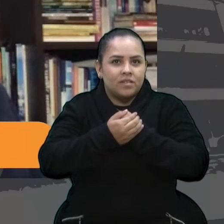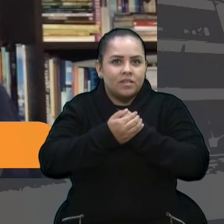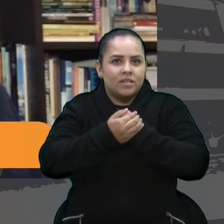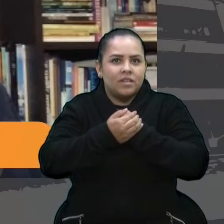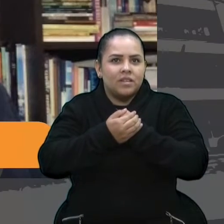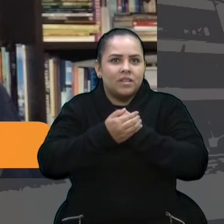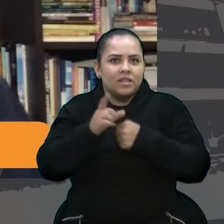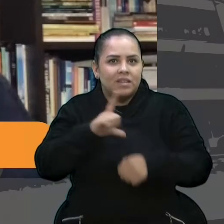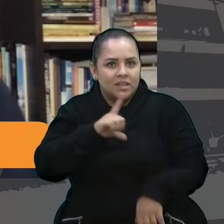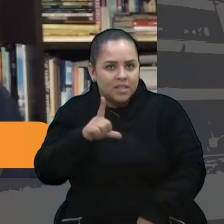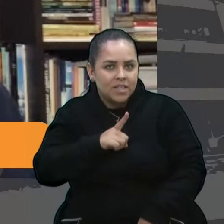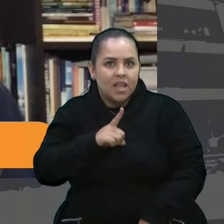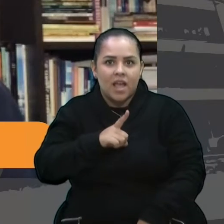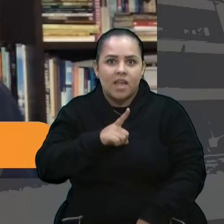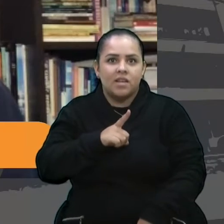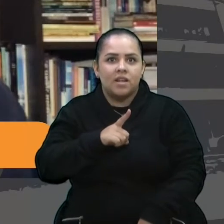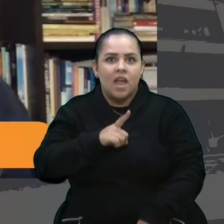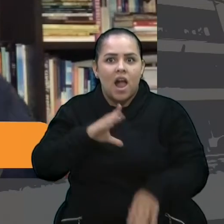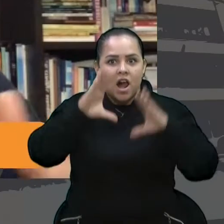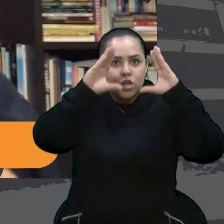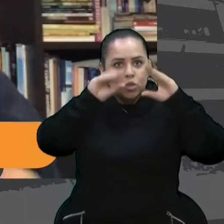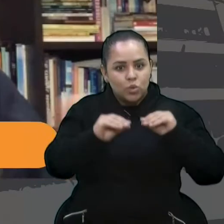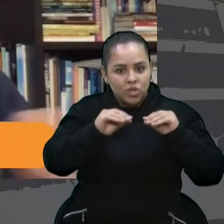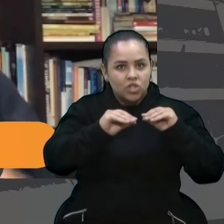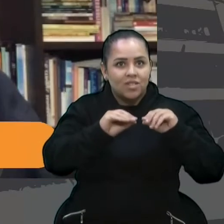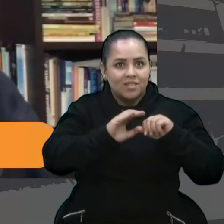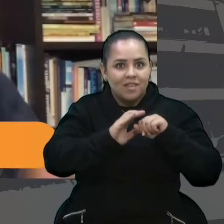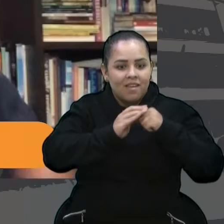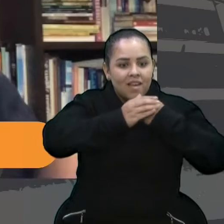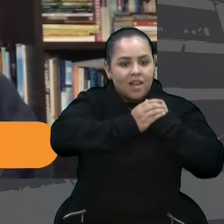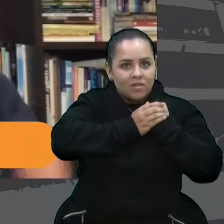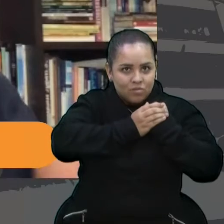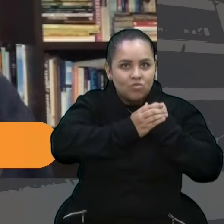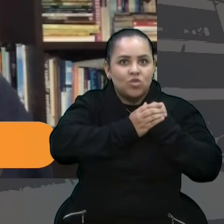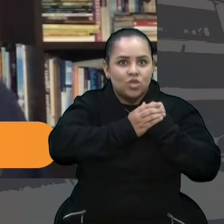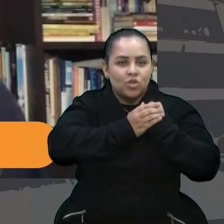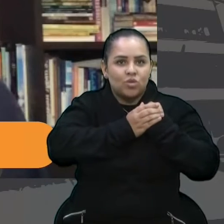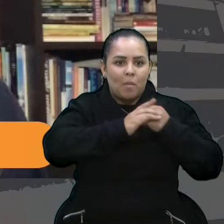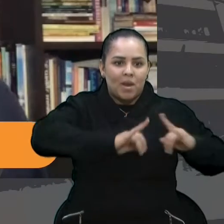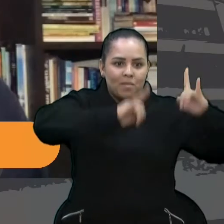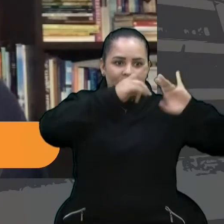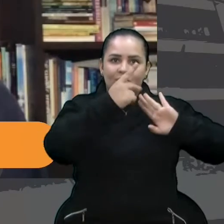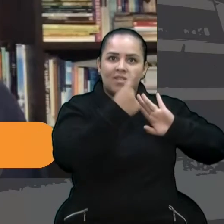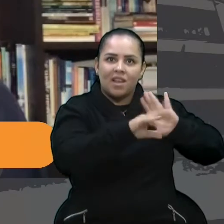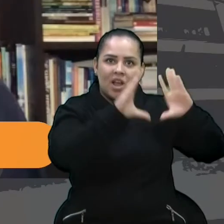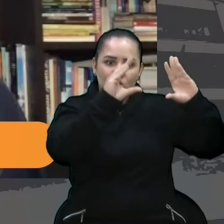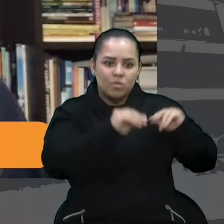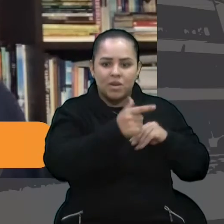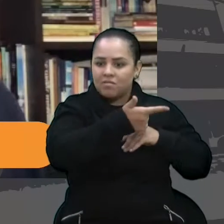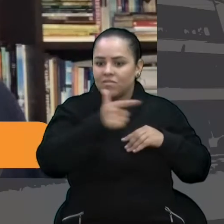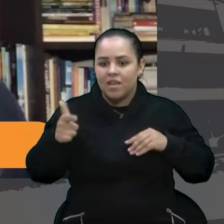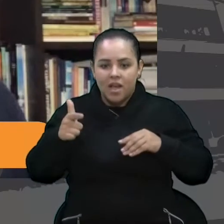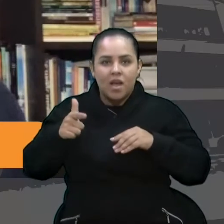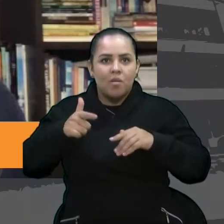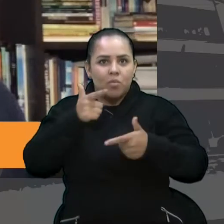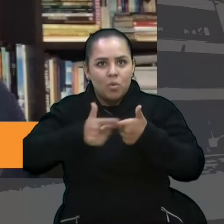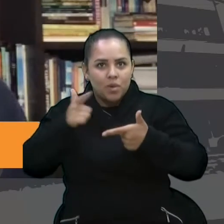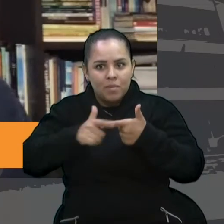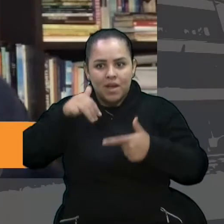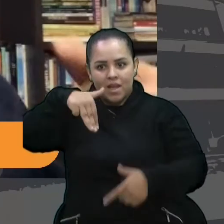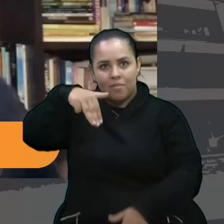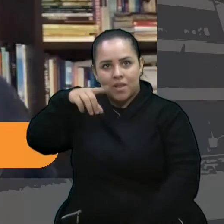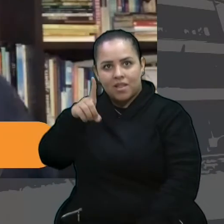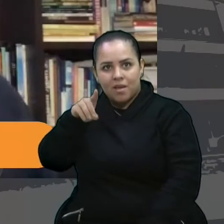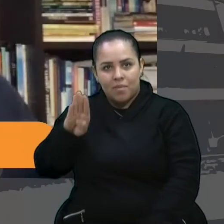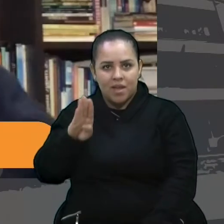apartamento dele, à noite, né, para não ter problema com o MDB, que era o principal partido de oposição.